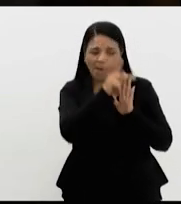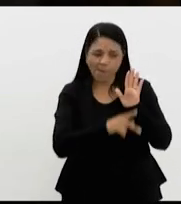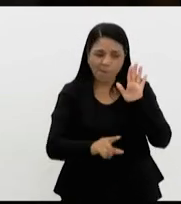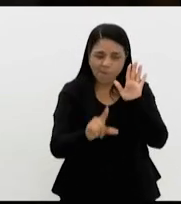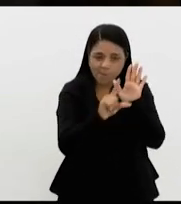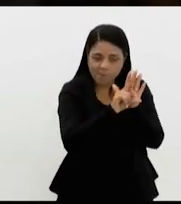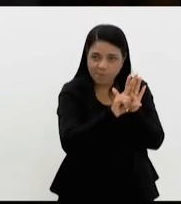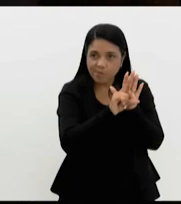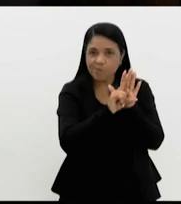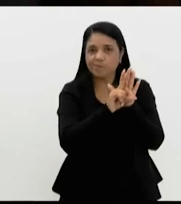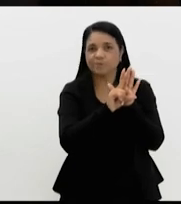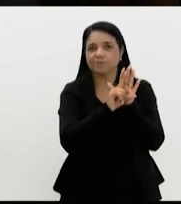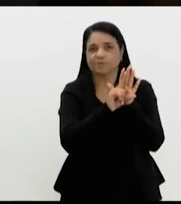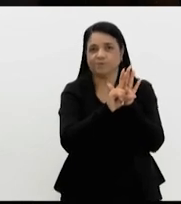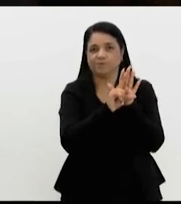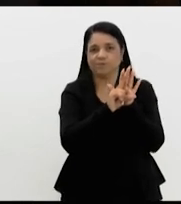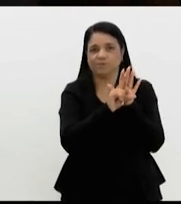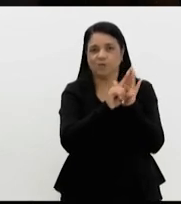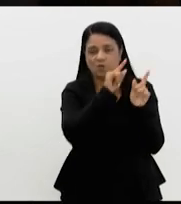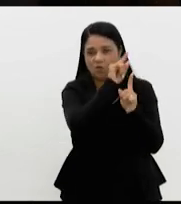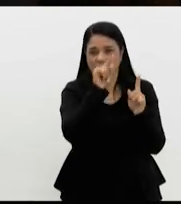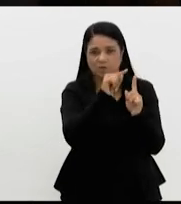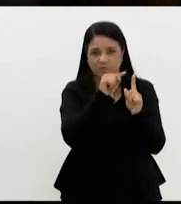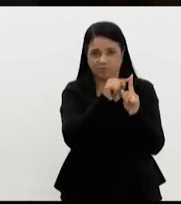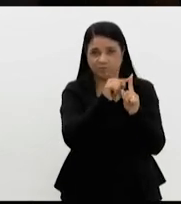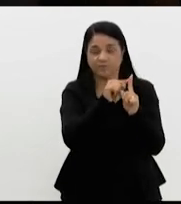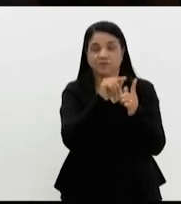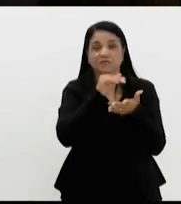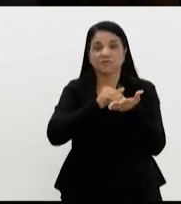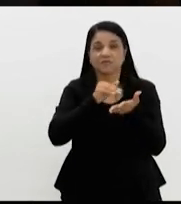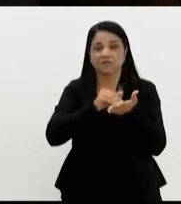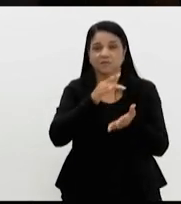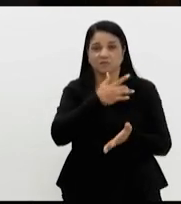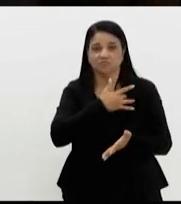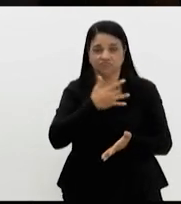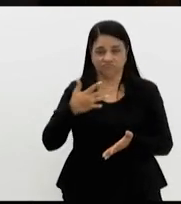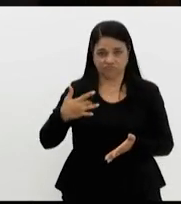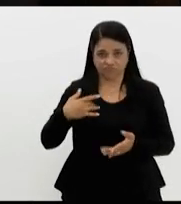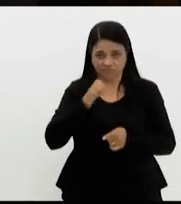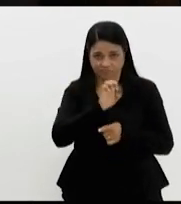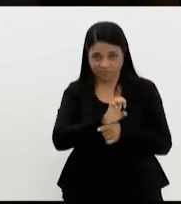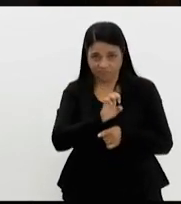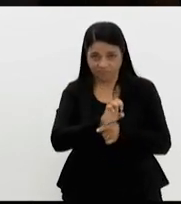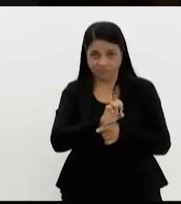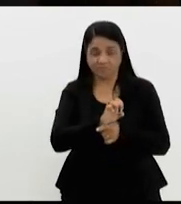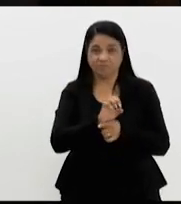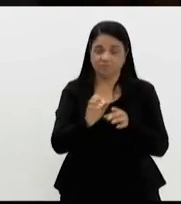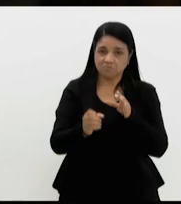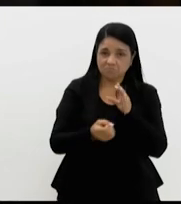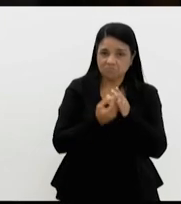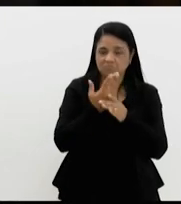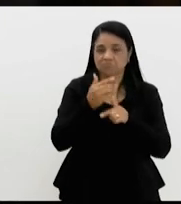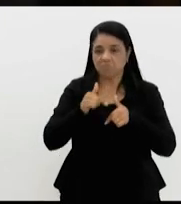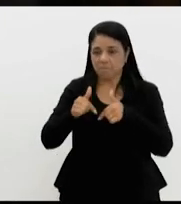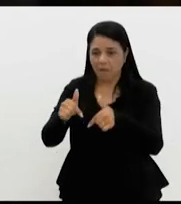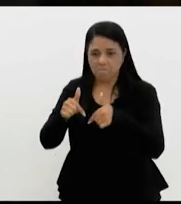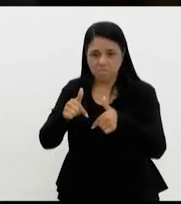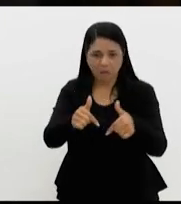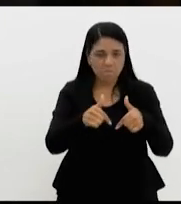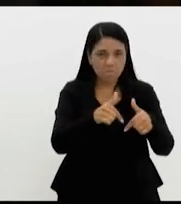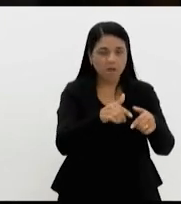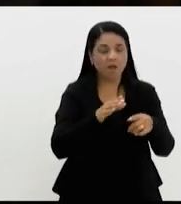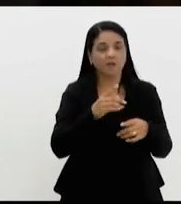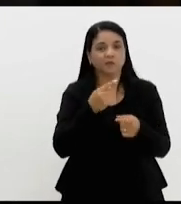prevê que a Secretaria de Estado de Saúde vai criar condições para contribuir com os municípios do